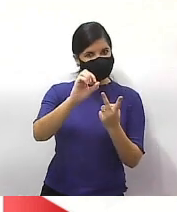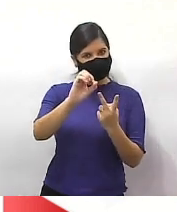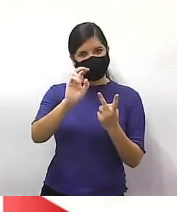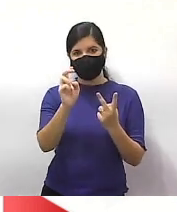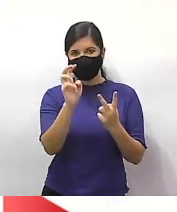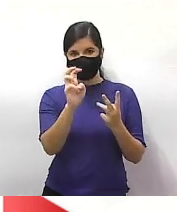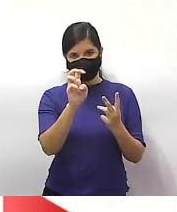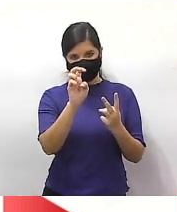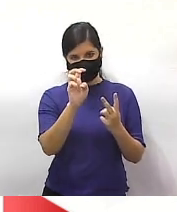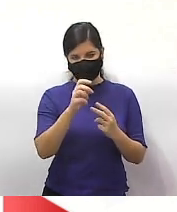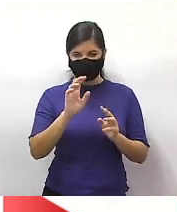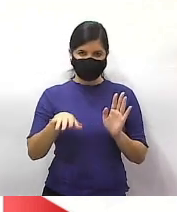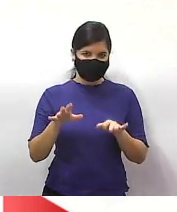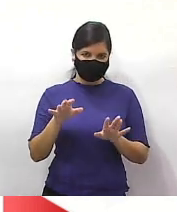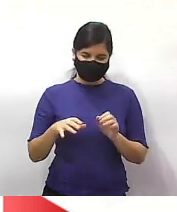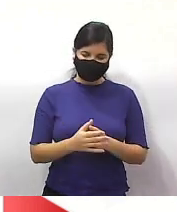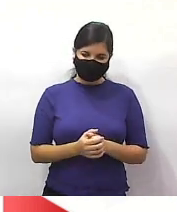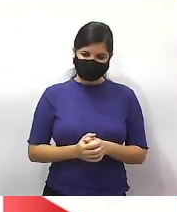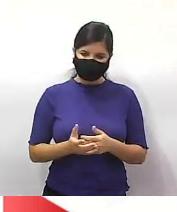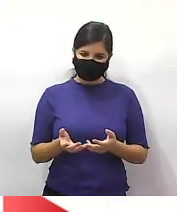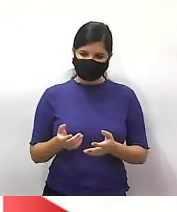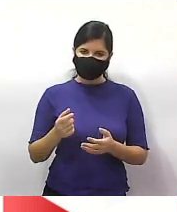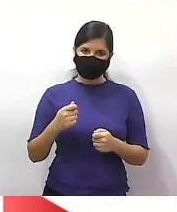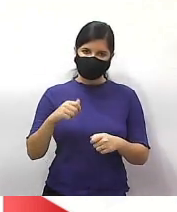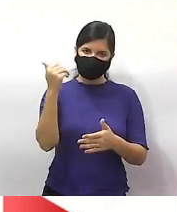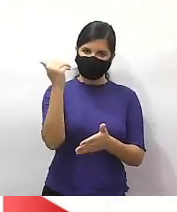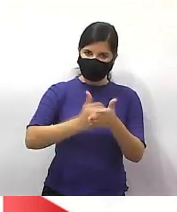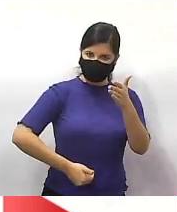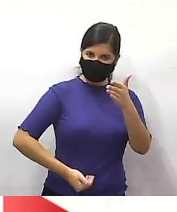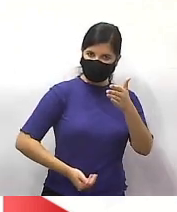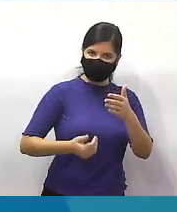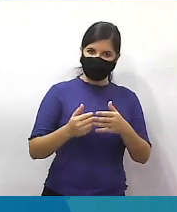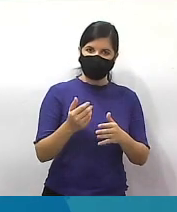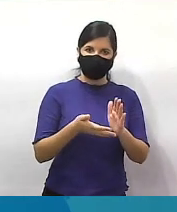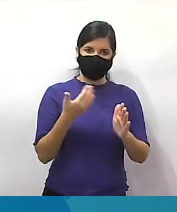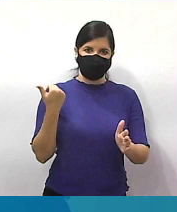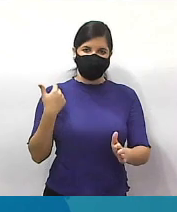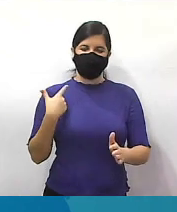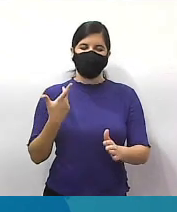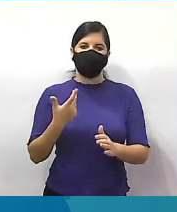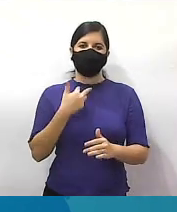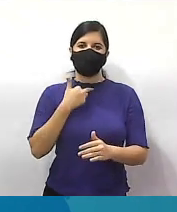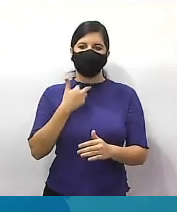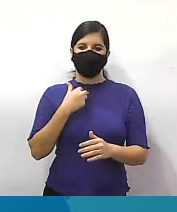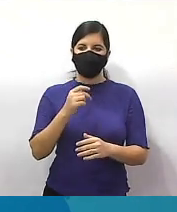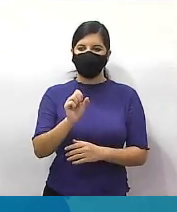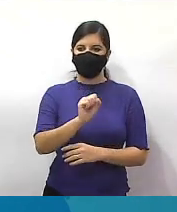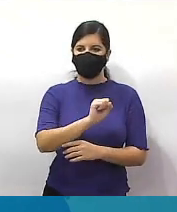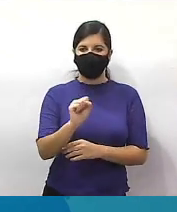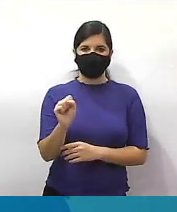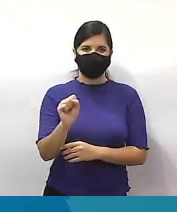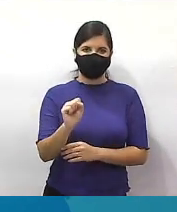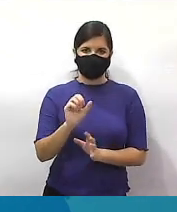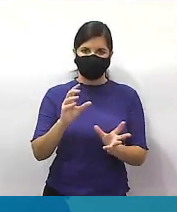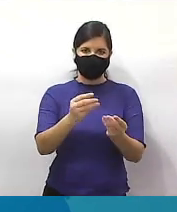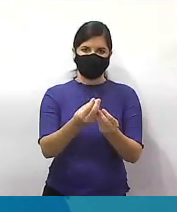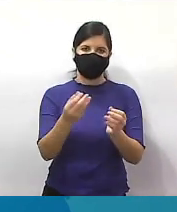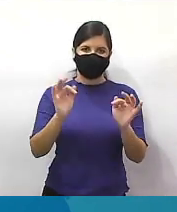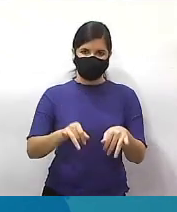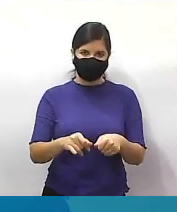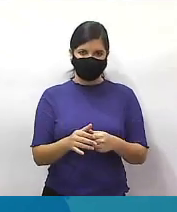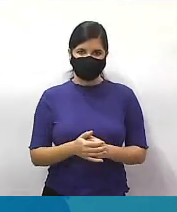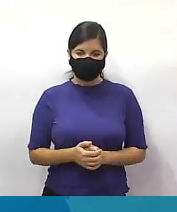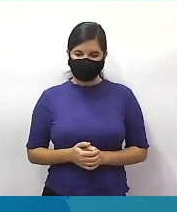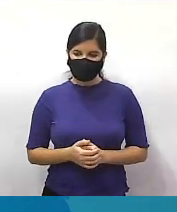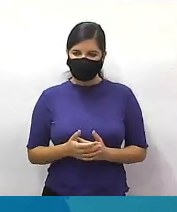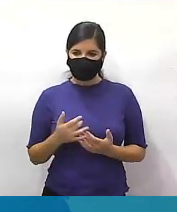5, tá bom? E aí, se eu tenho que tirar o menor número, eu não posso tirar os 8 que estão aí no final. Não